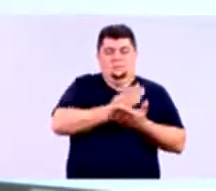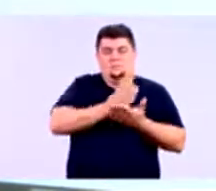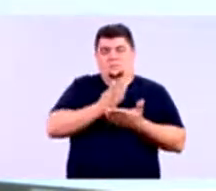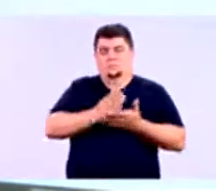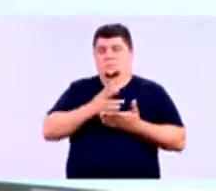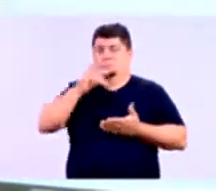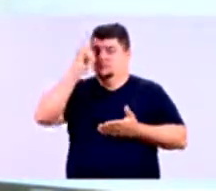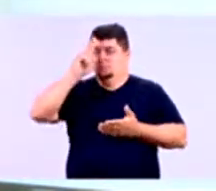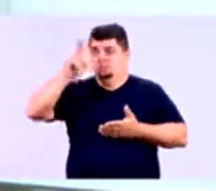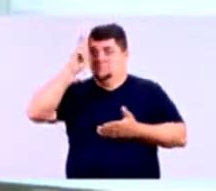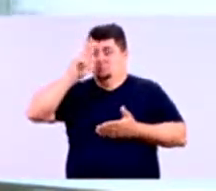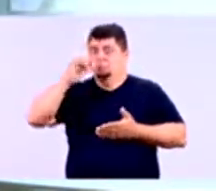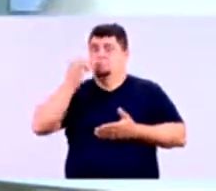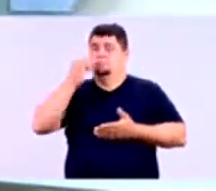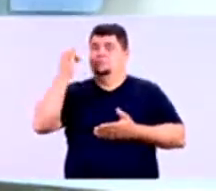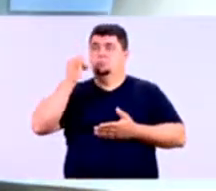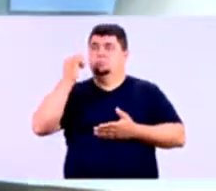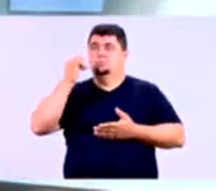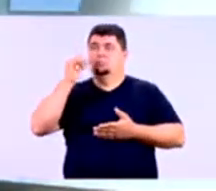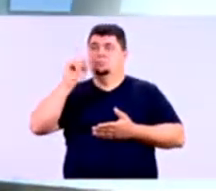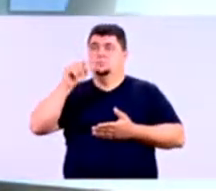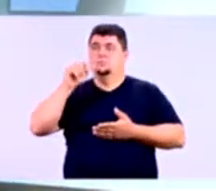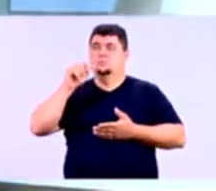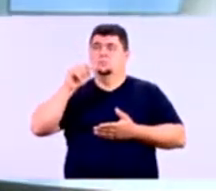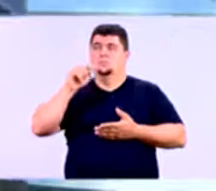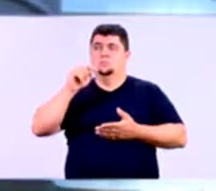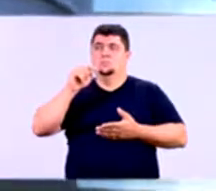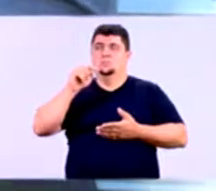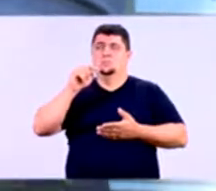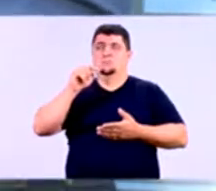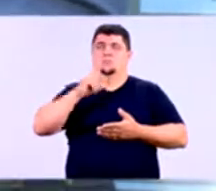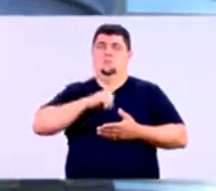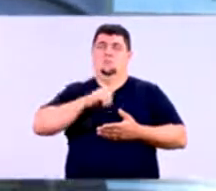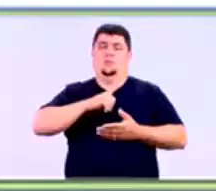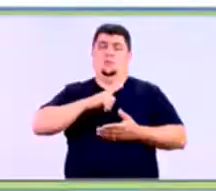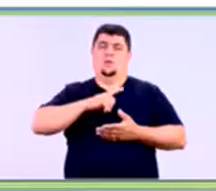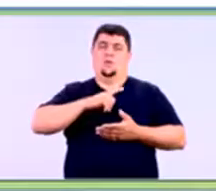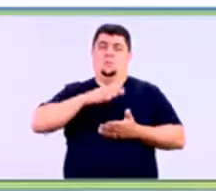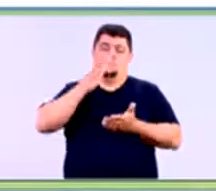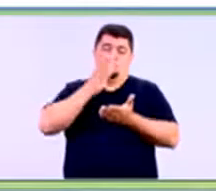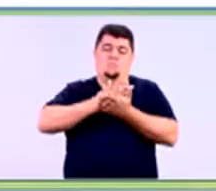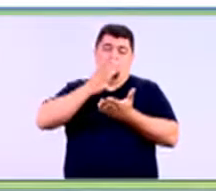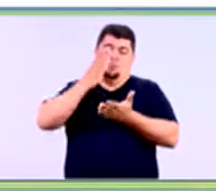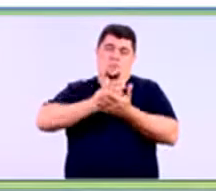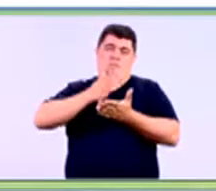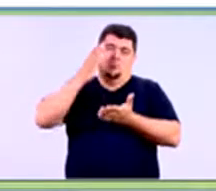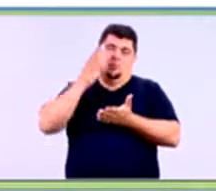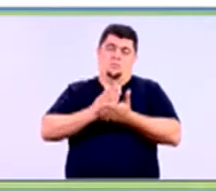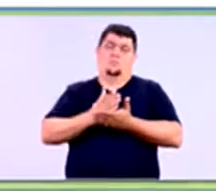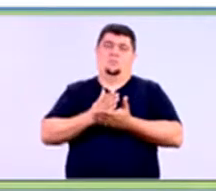Lembrando que aqui eu estou tratando de casos e situações de parcelas